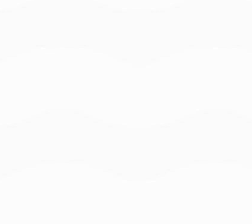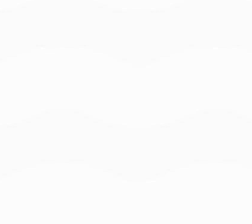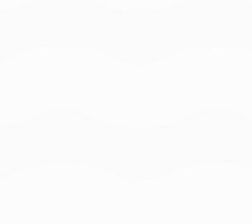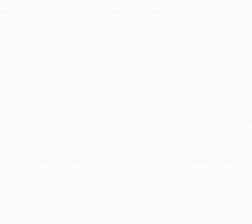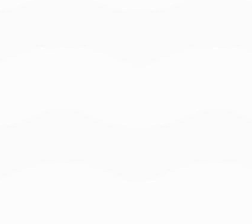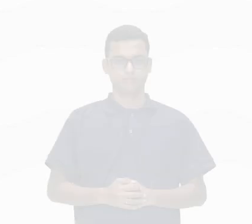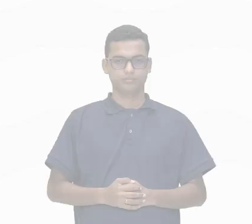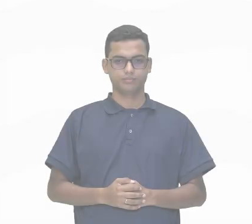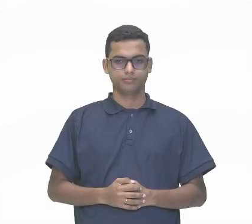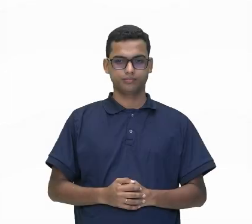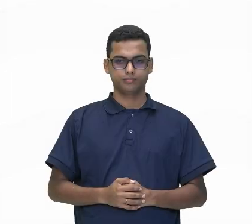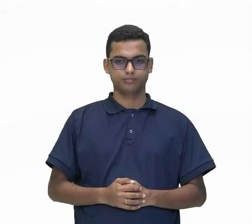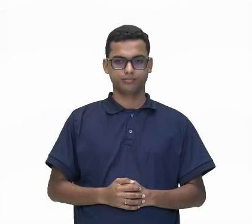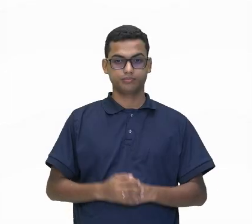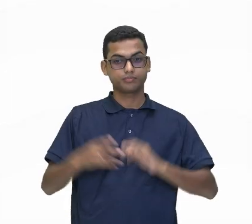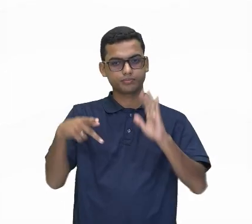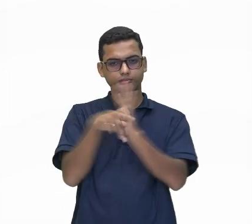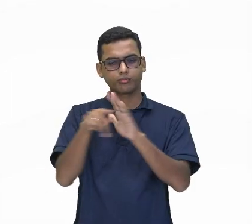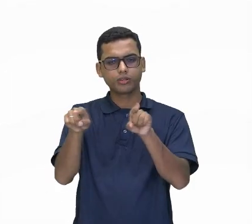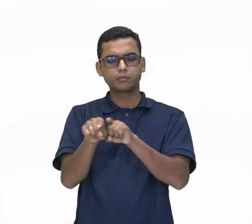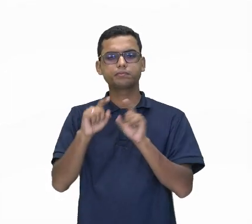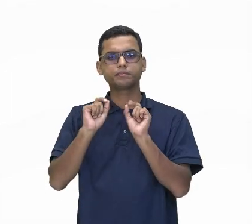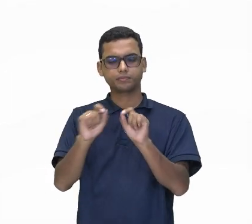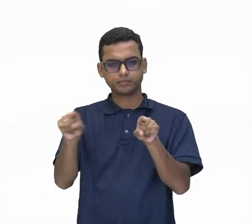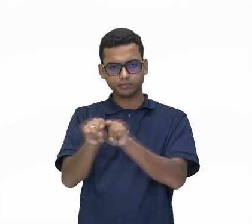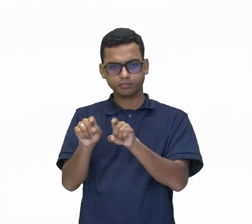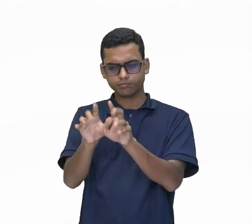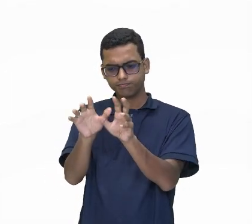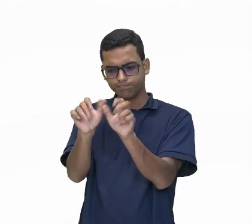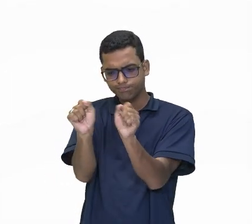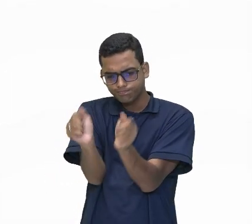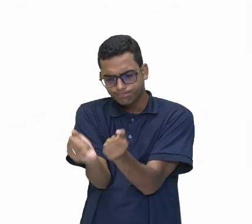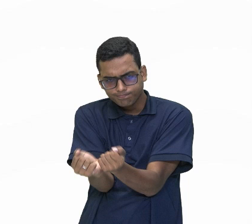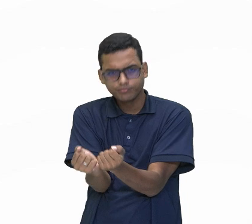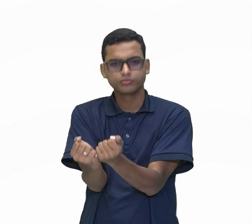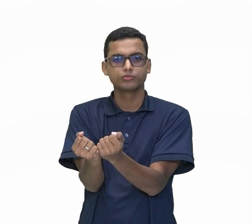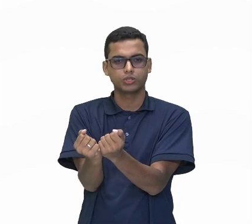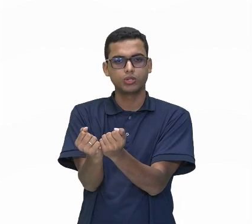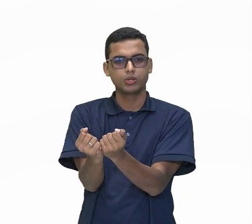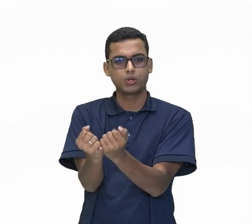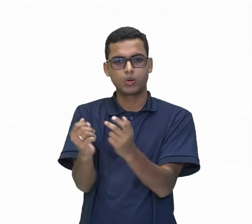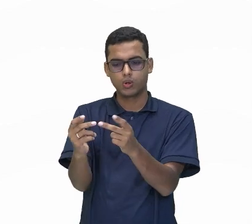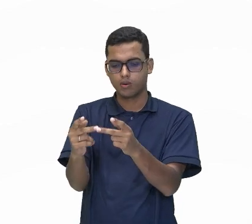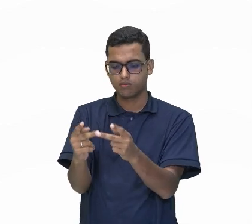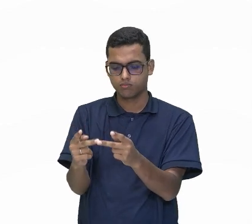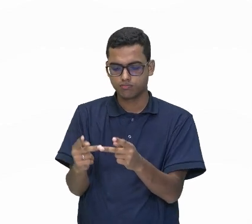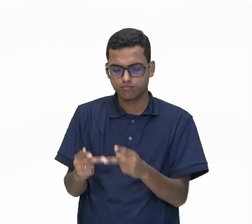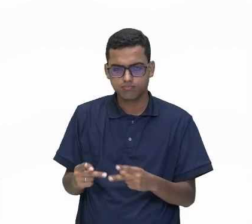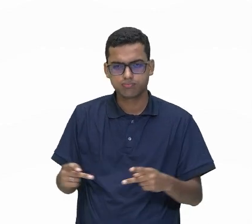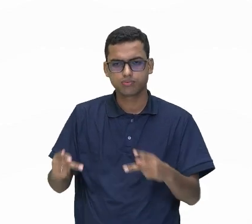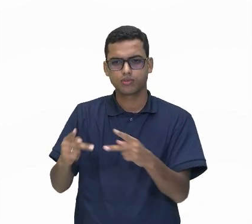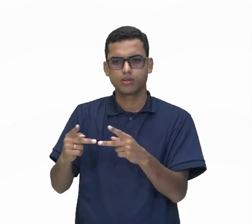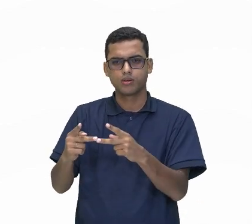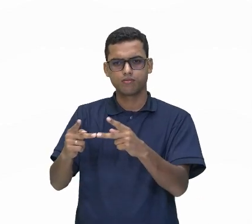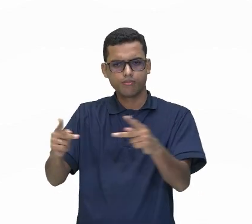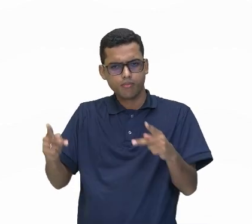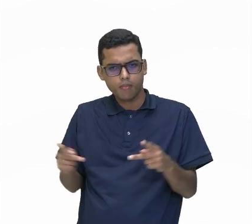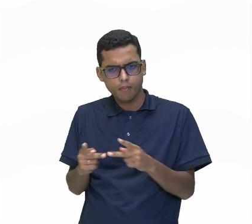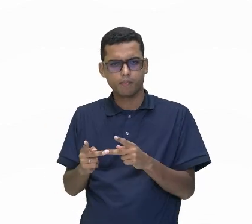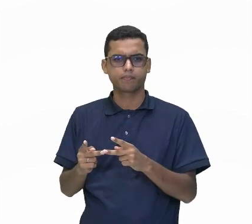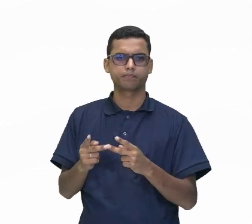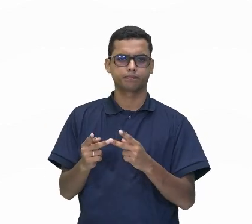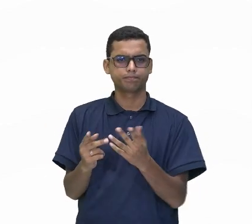objetos funcionais e simbólicos, porque eles carregam toda uma simbologia.